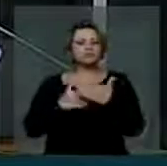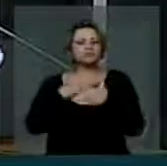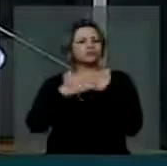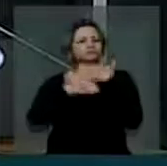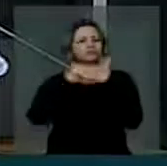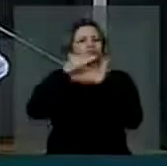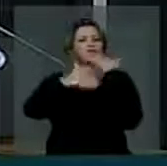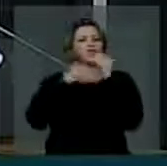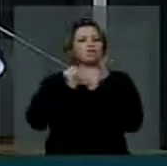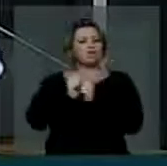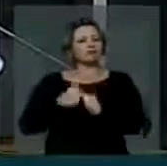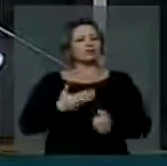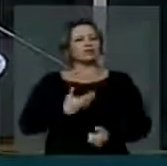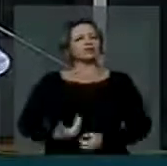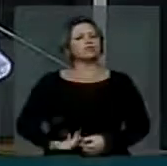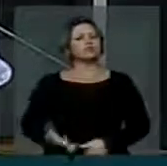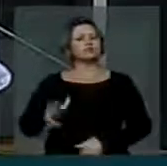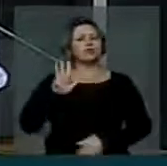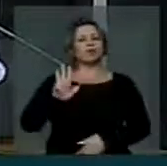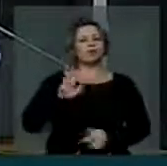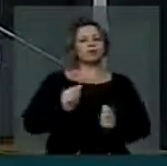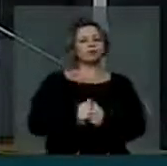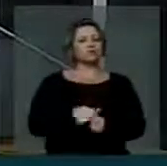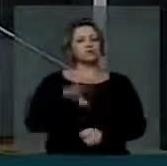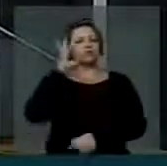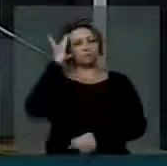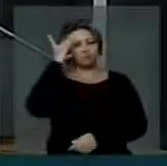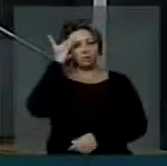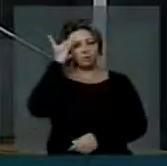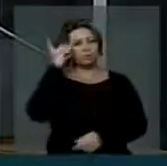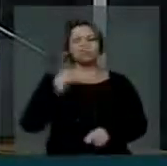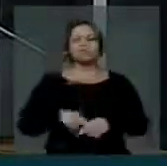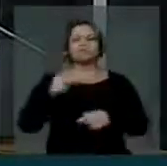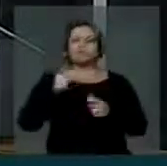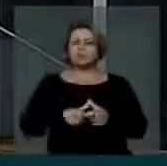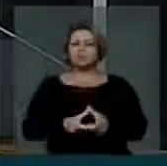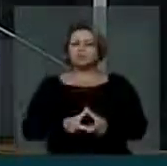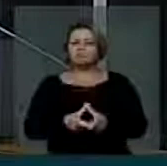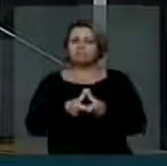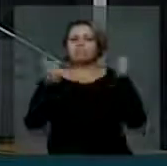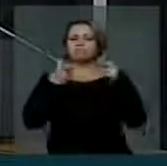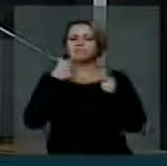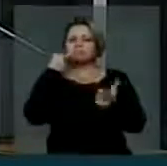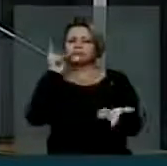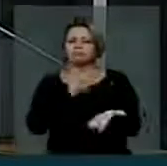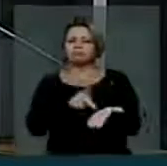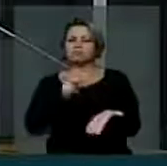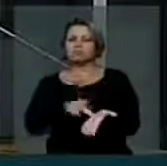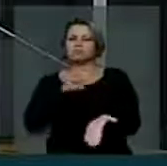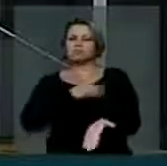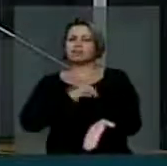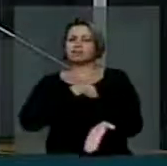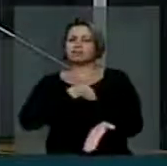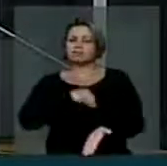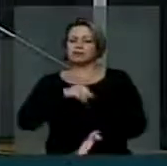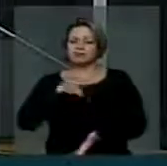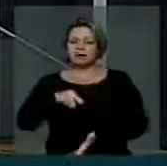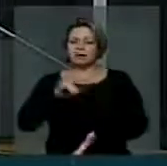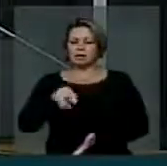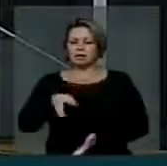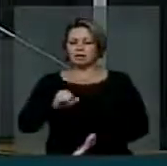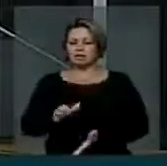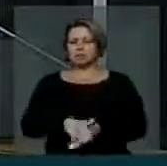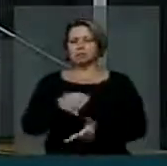nosso querido Lula e nossa querida Dilma, houve um aumento real do salário mínimo de